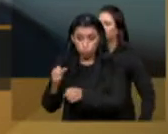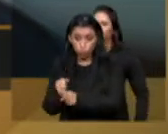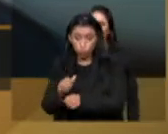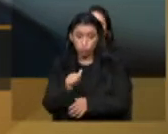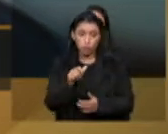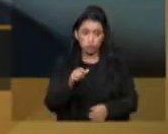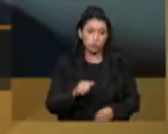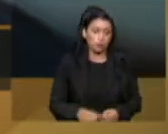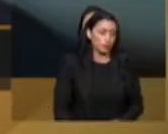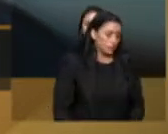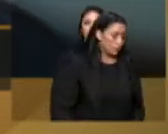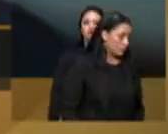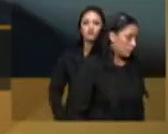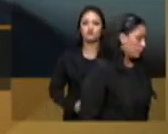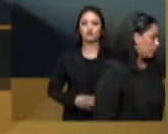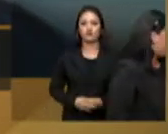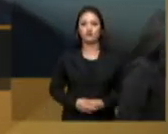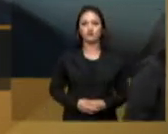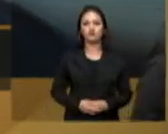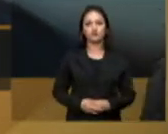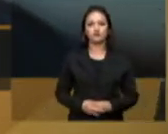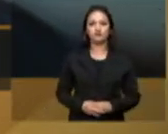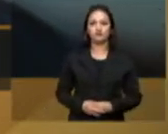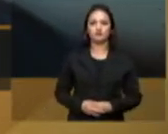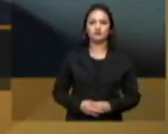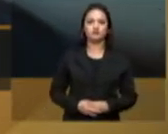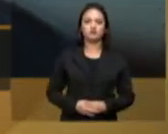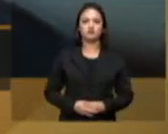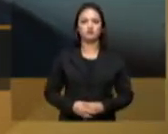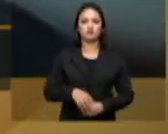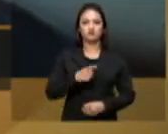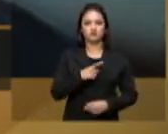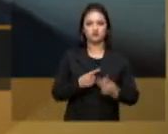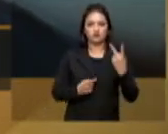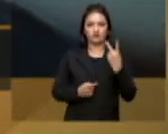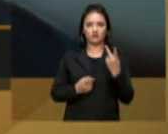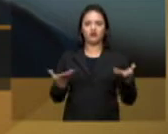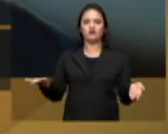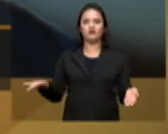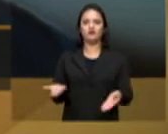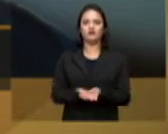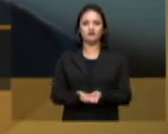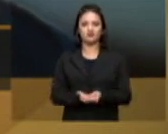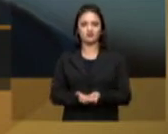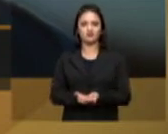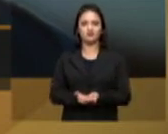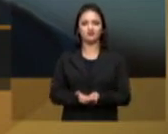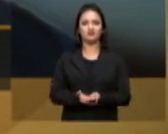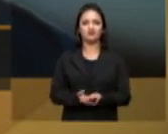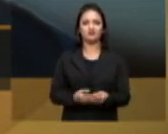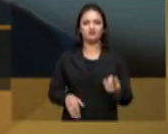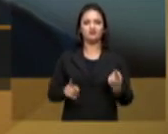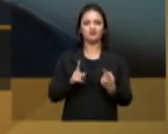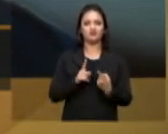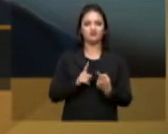duas ações. Estão em julgamento dois casos. Primeiro, a ação direta